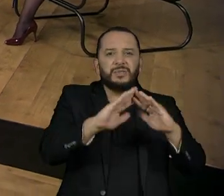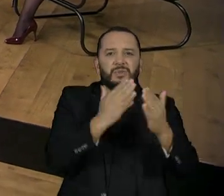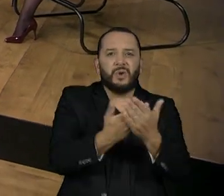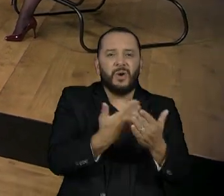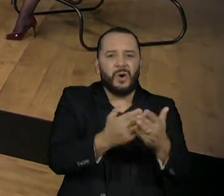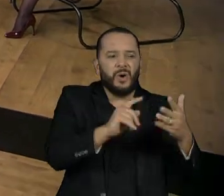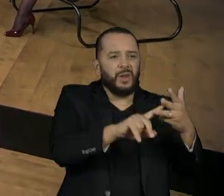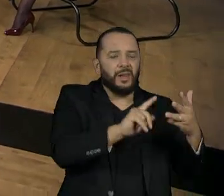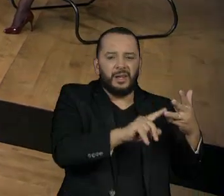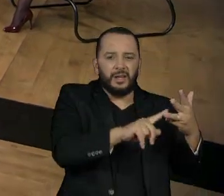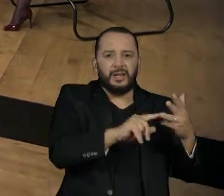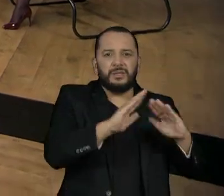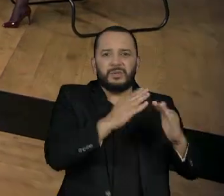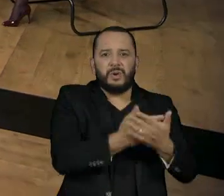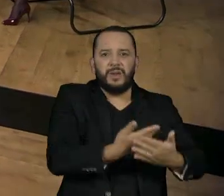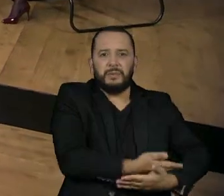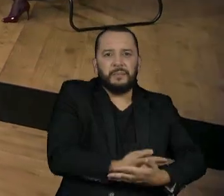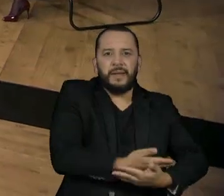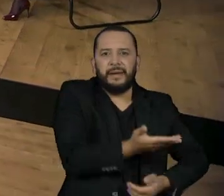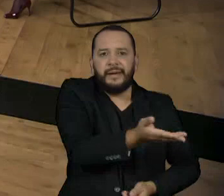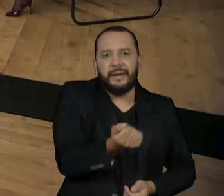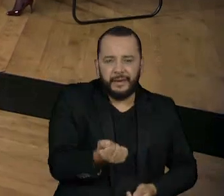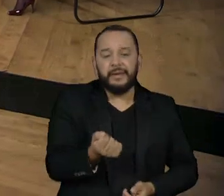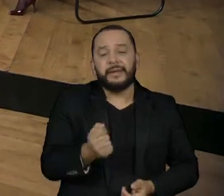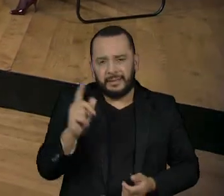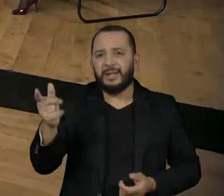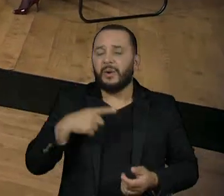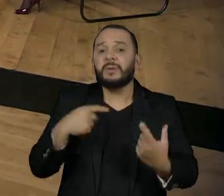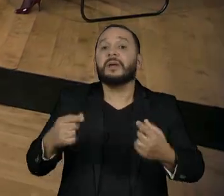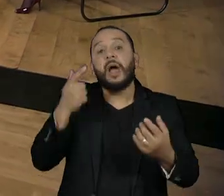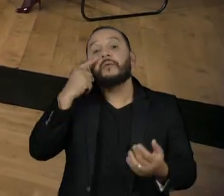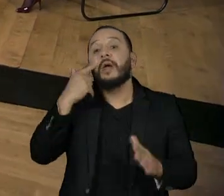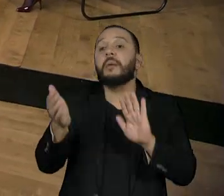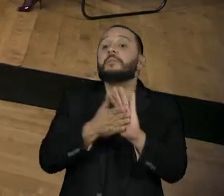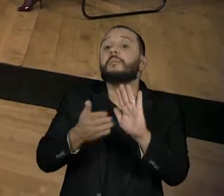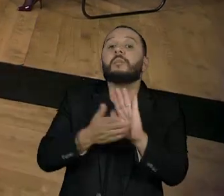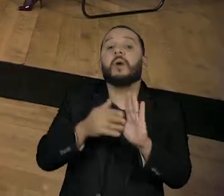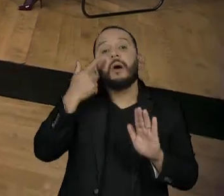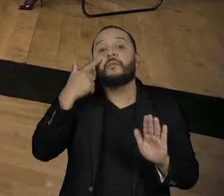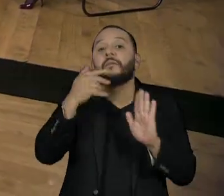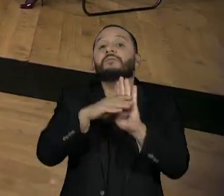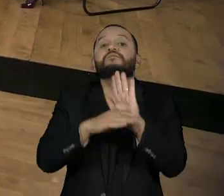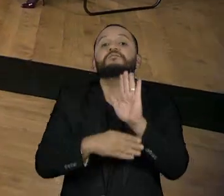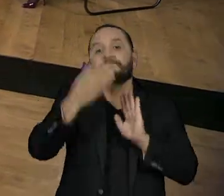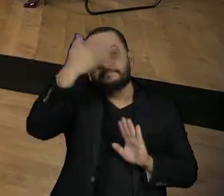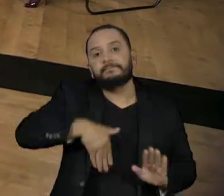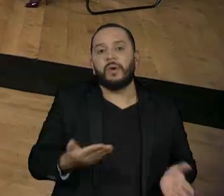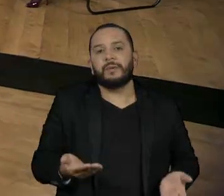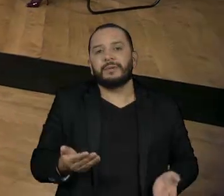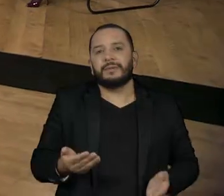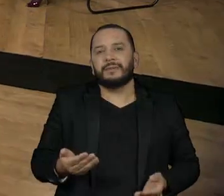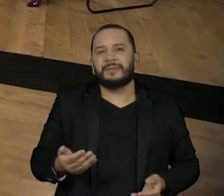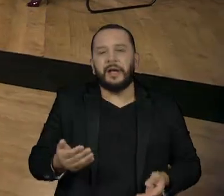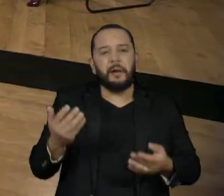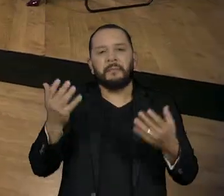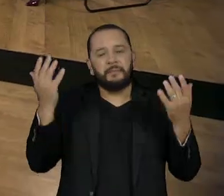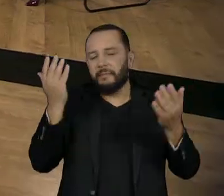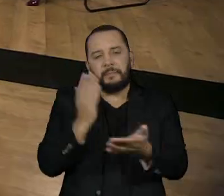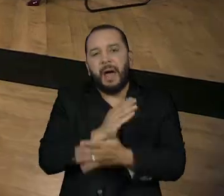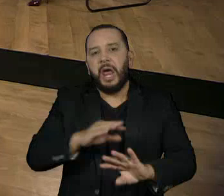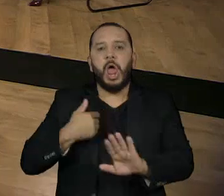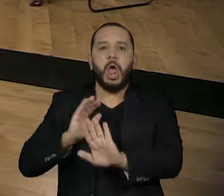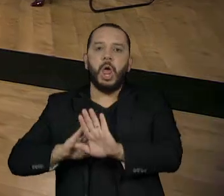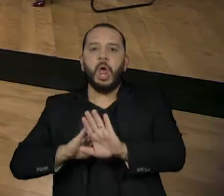primeiro turno, o eleitor força os candidatos a ter um comportamento menos ideologizado. O que me impressionou